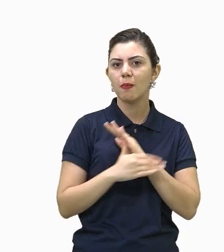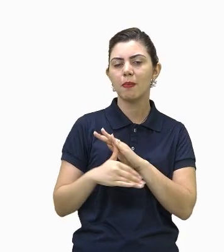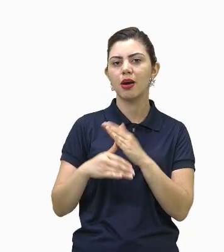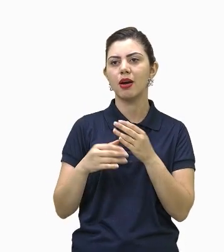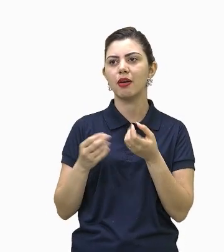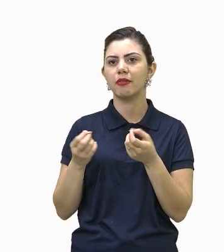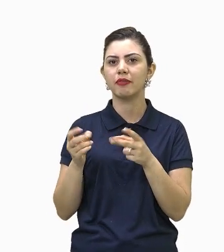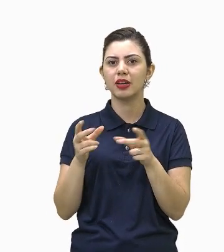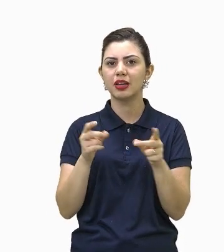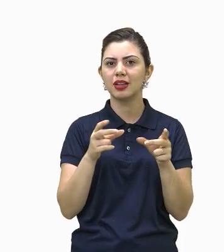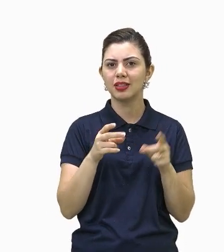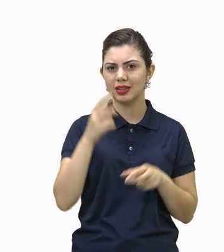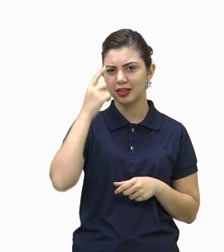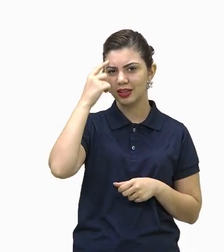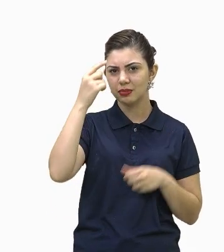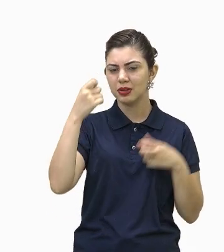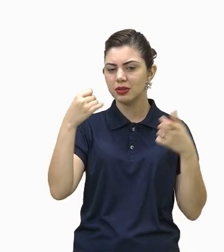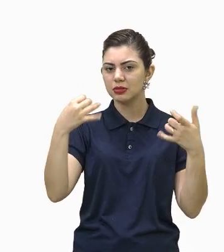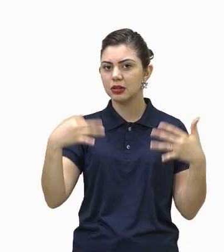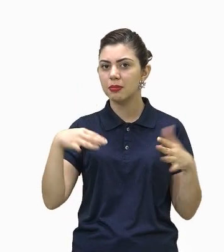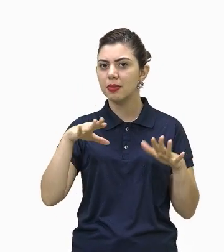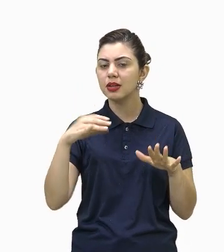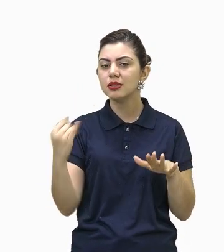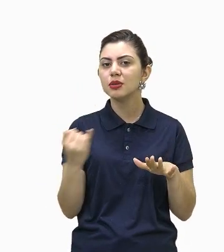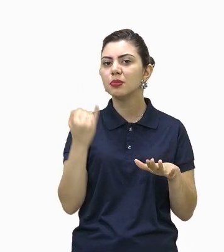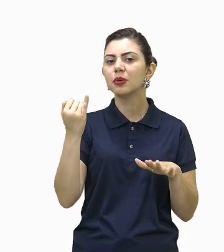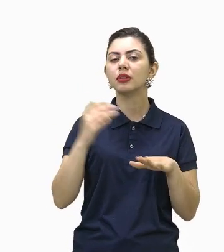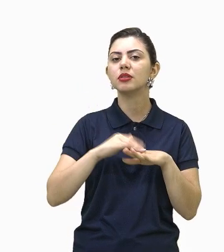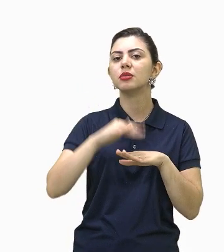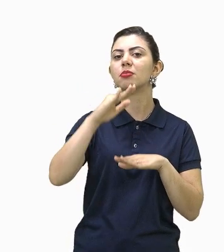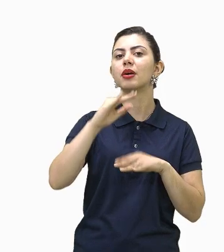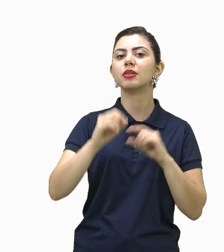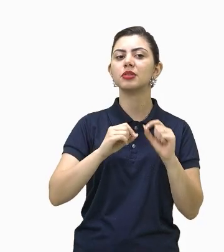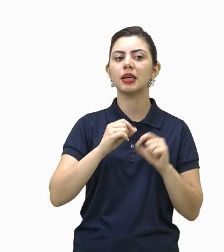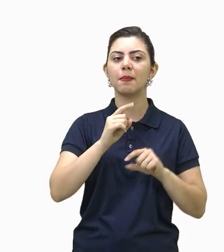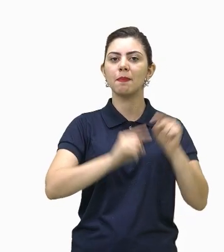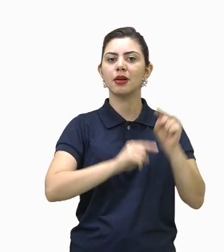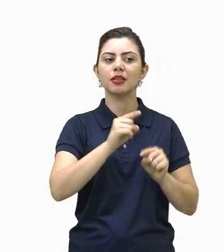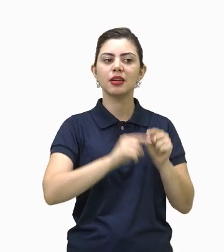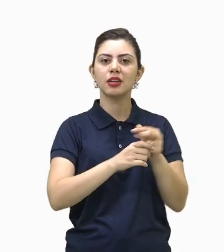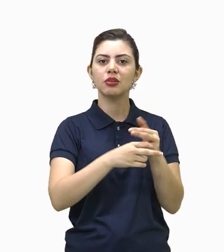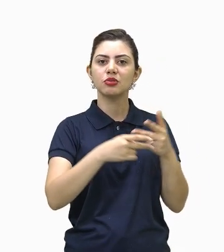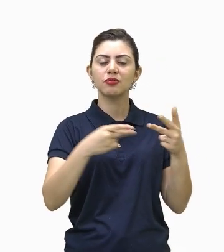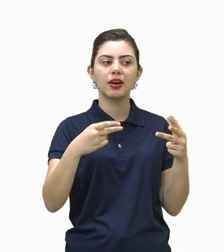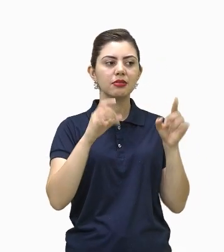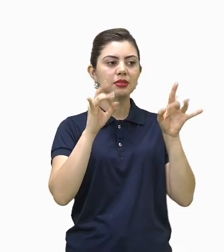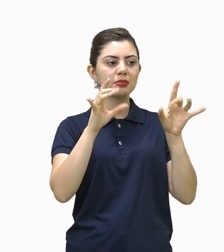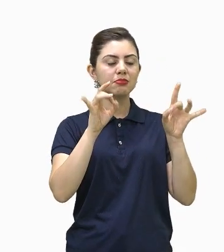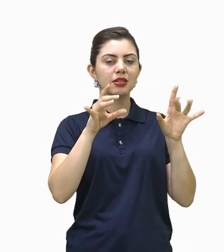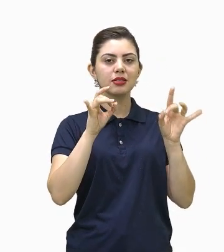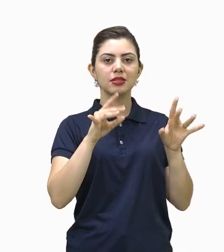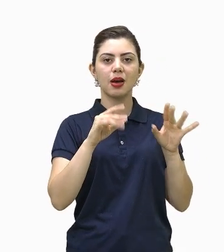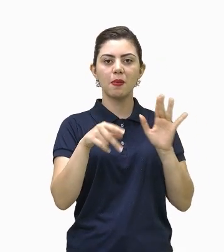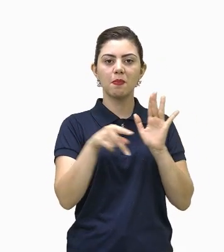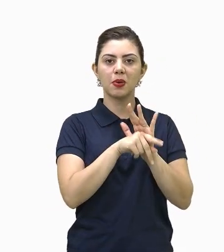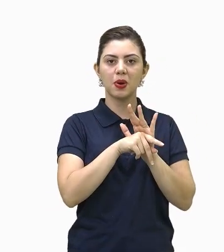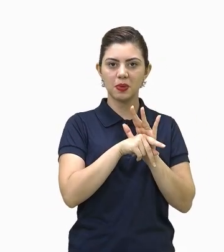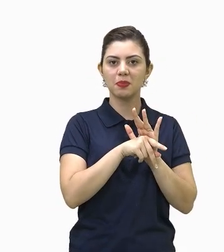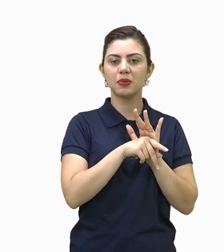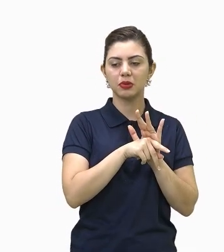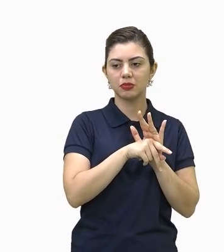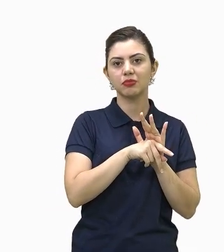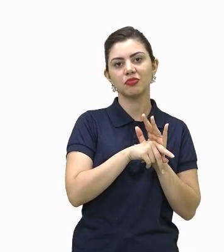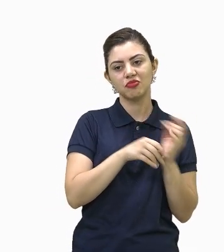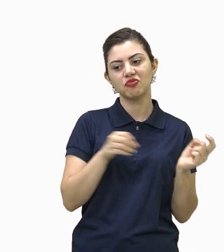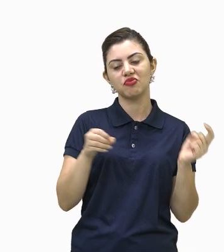para saquear. O importante é o quê? Levar, então, o quê? Todo esse ouro, tudo aquilo que eles têm lá para